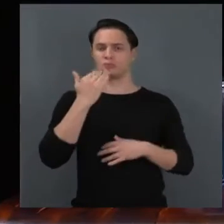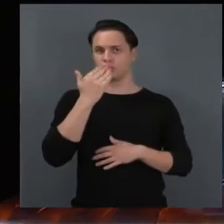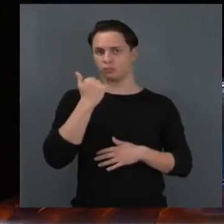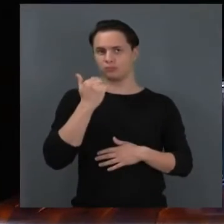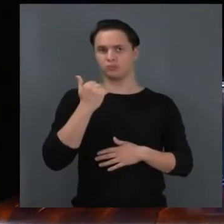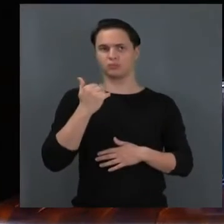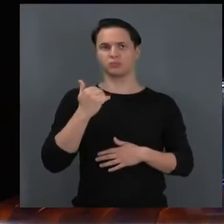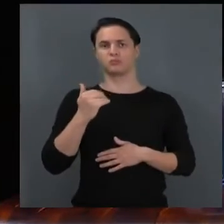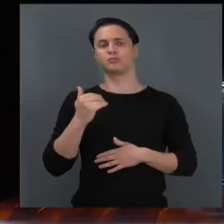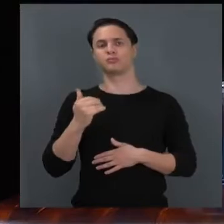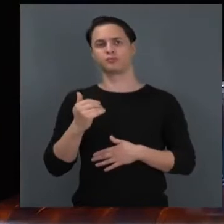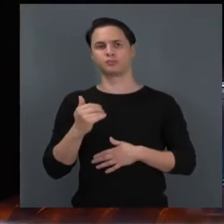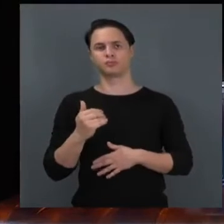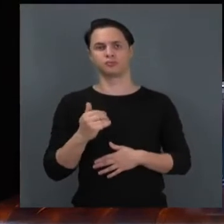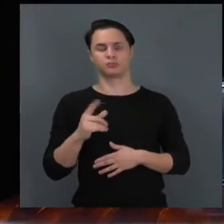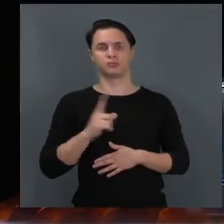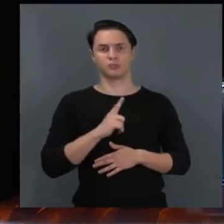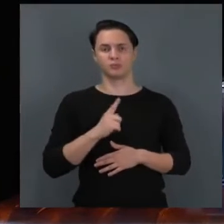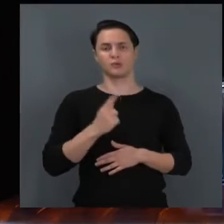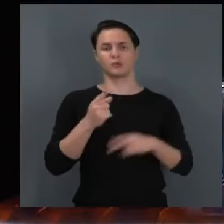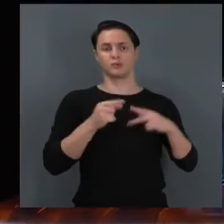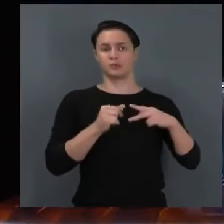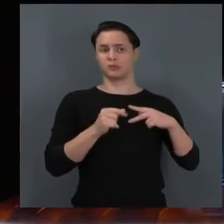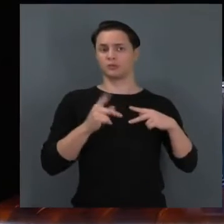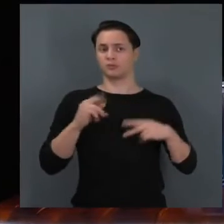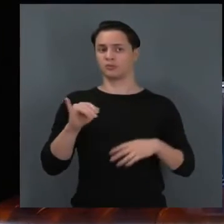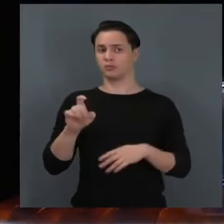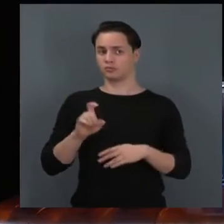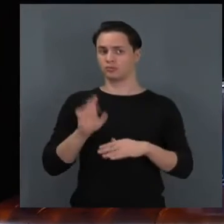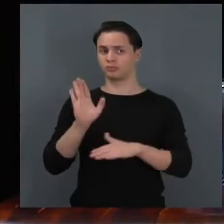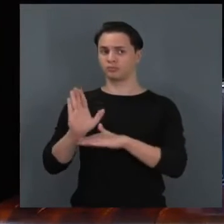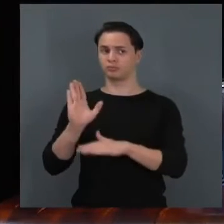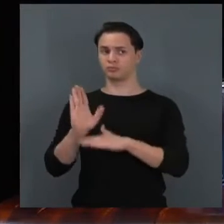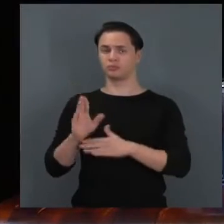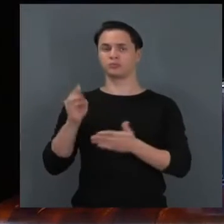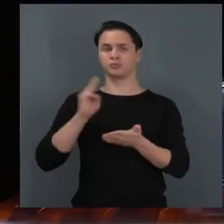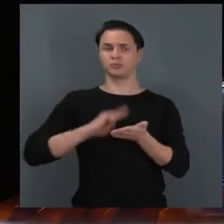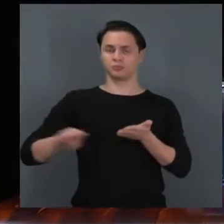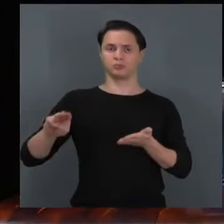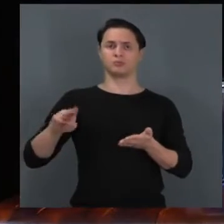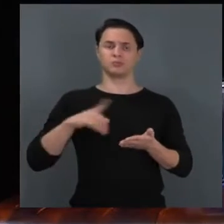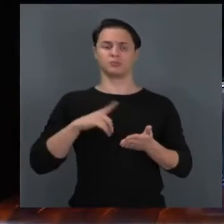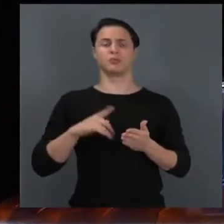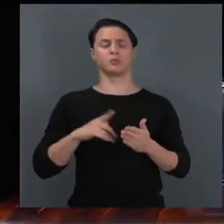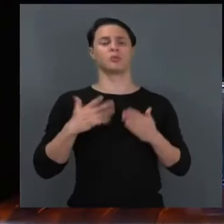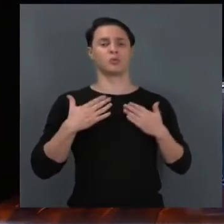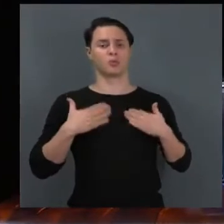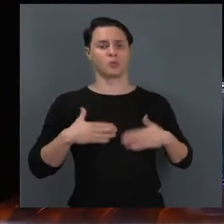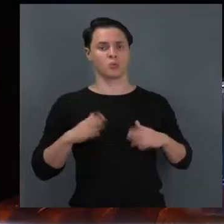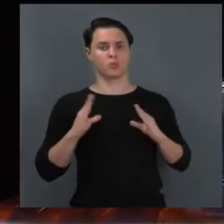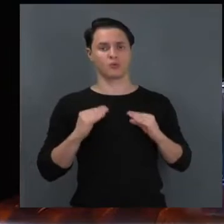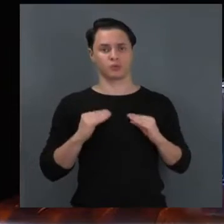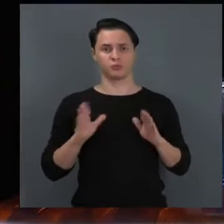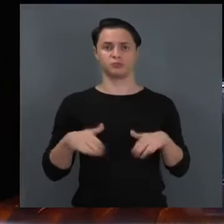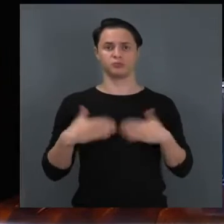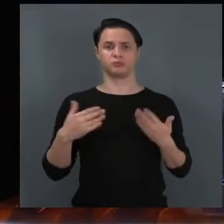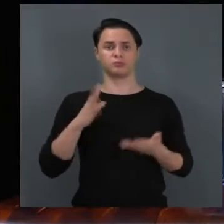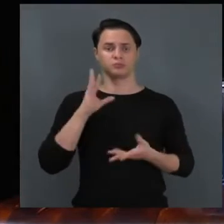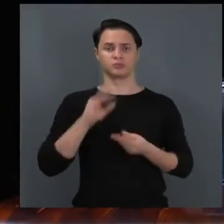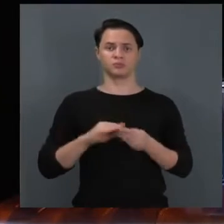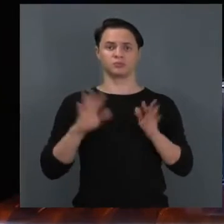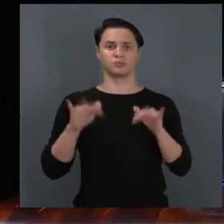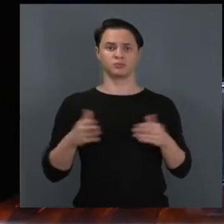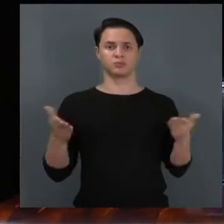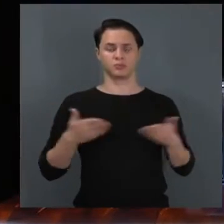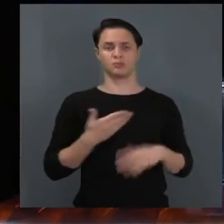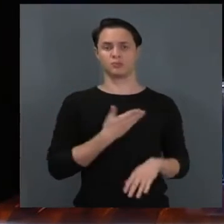fazendo o chamado Pix, mandando mensagens de conforto. Aqui eu termino, presidente.